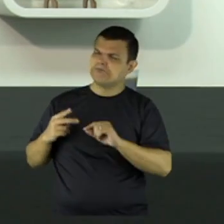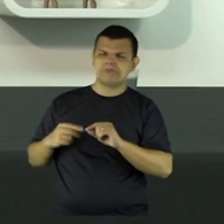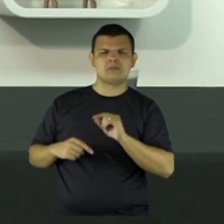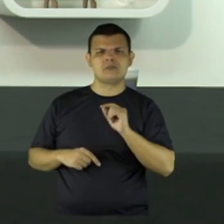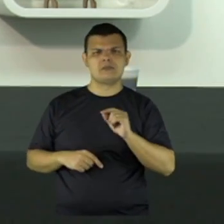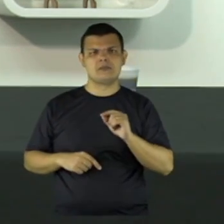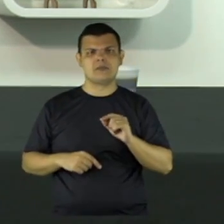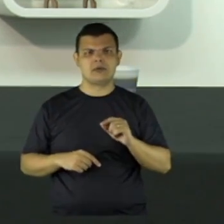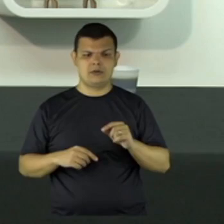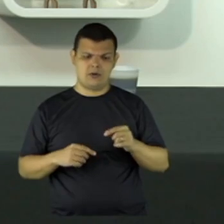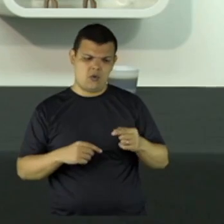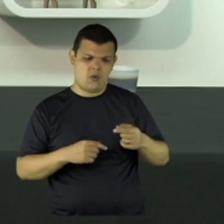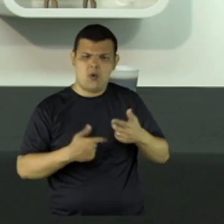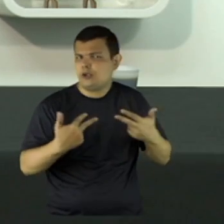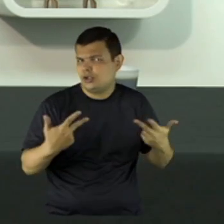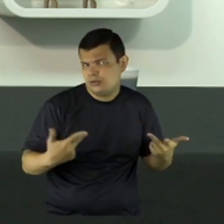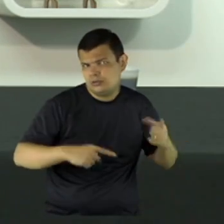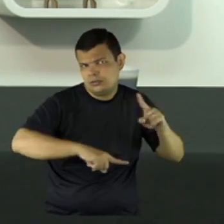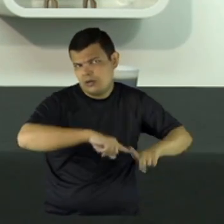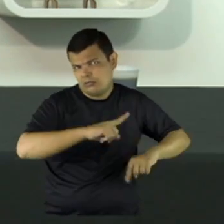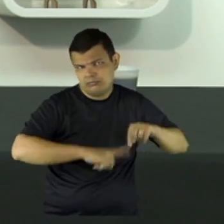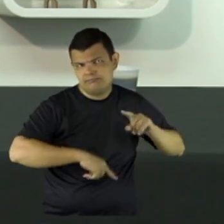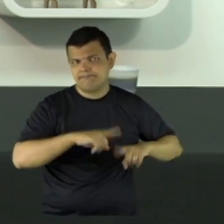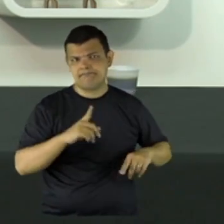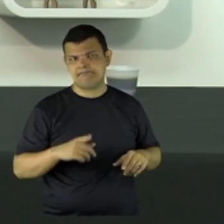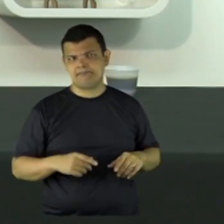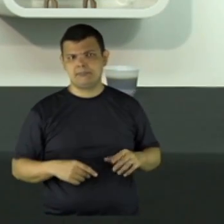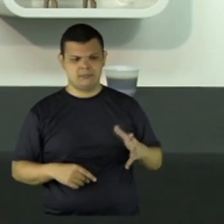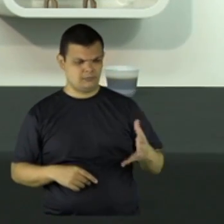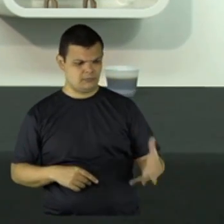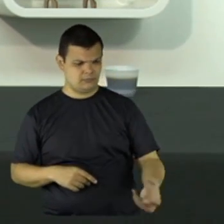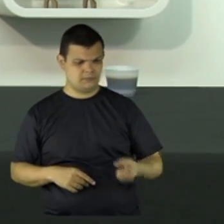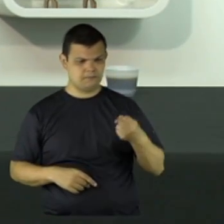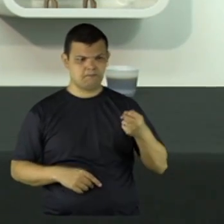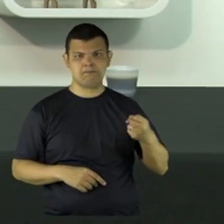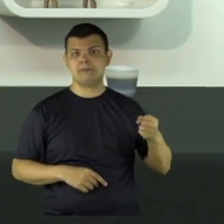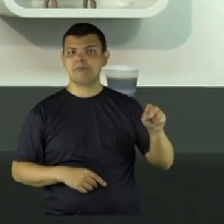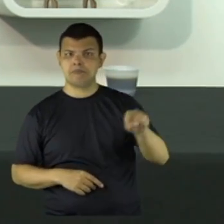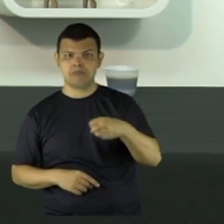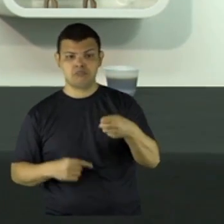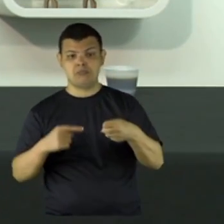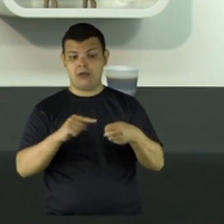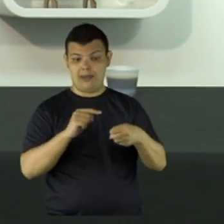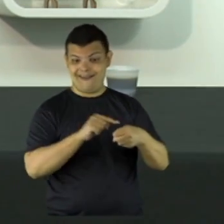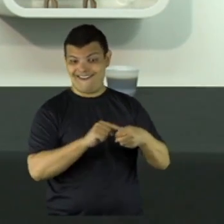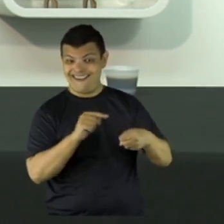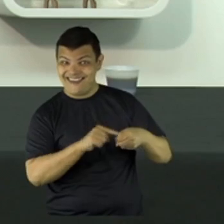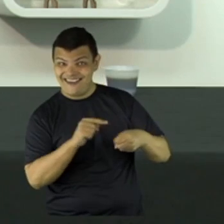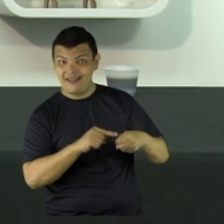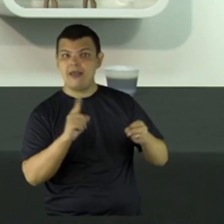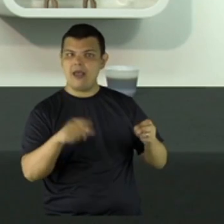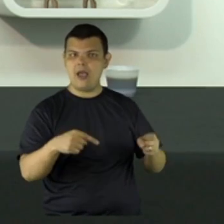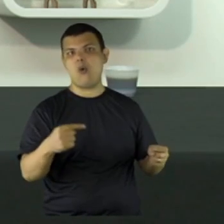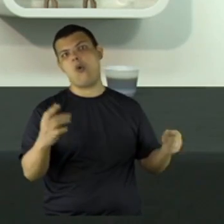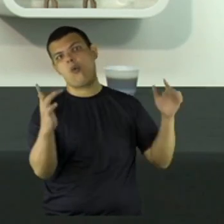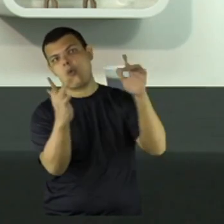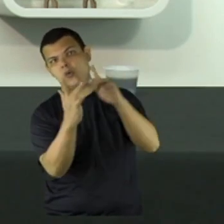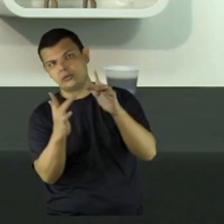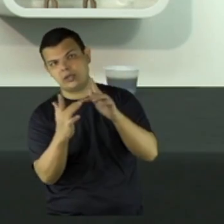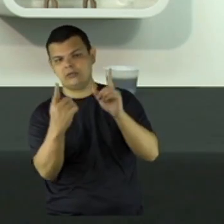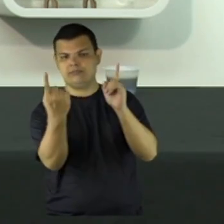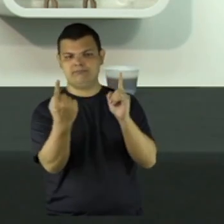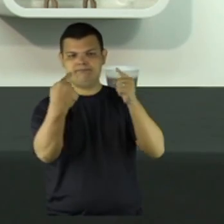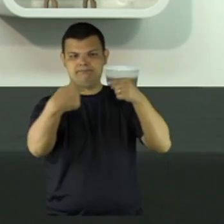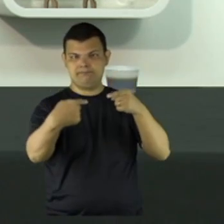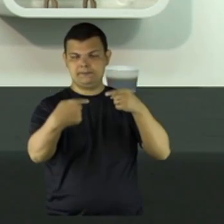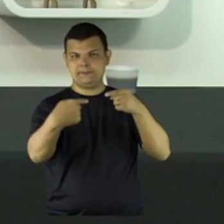implemento nada mais é do que um objeto que vai estabelecer o contato entre os lutadores.